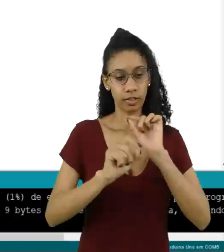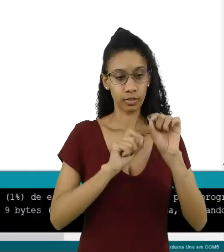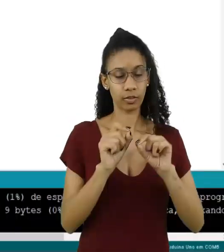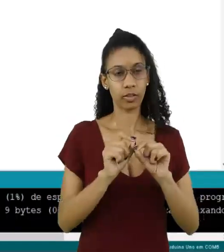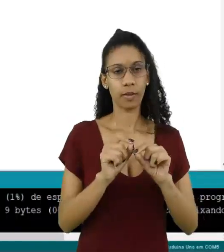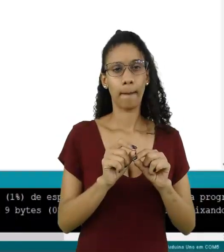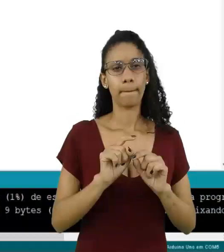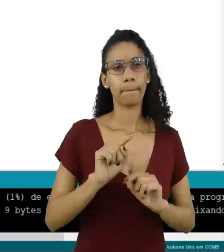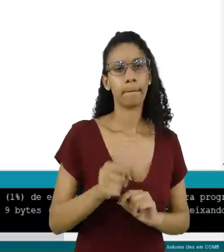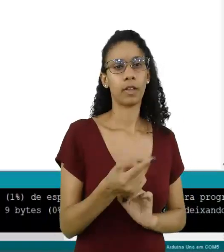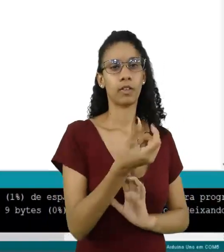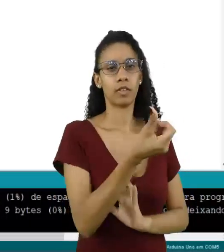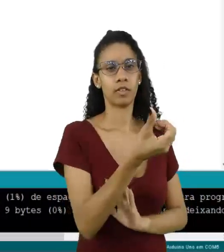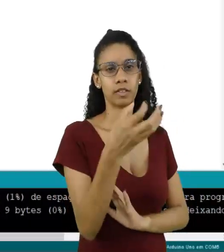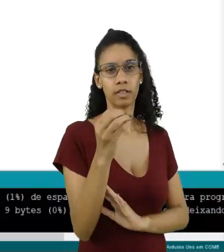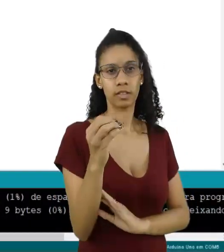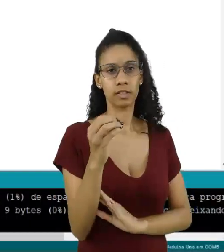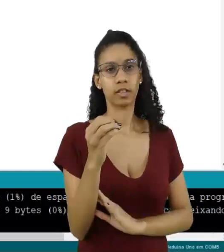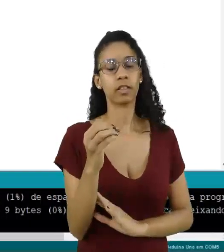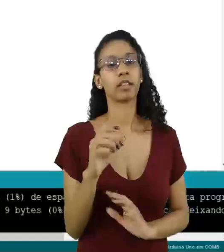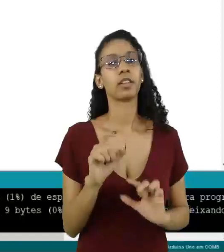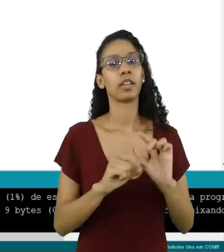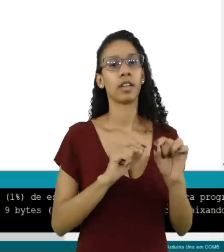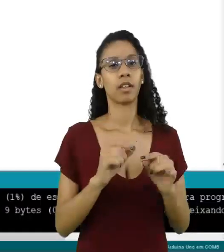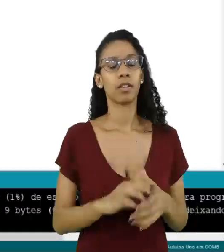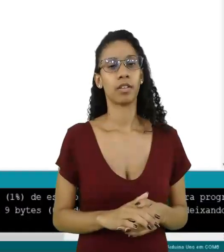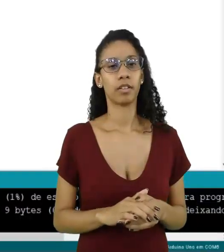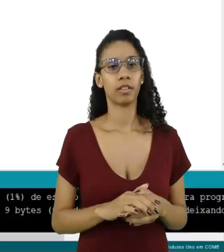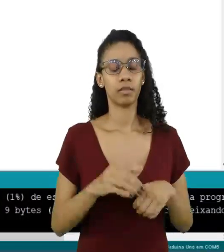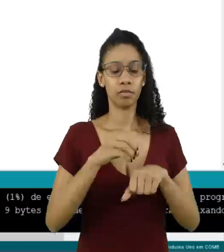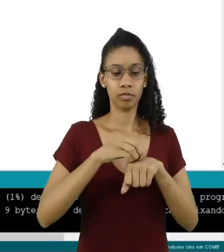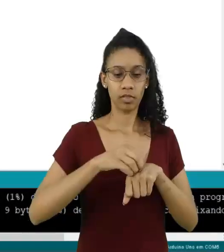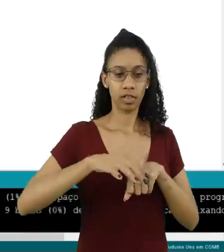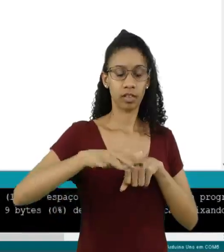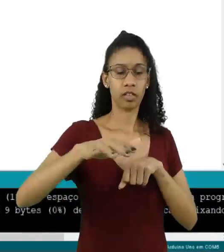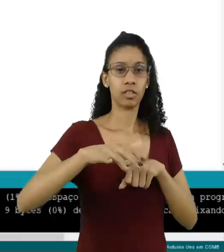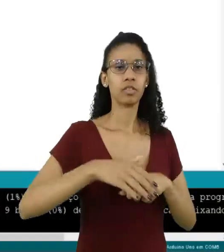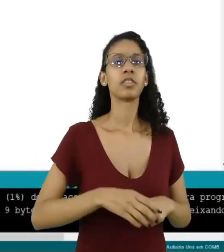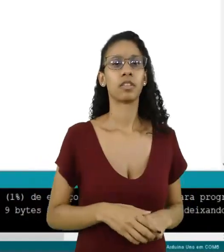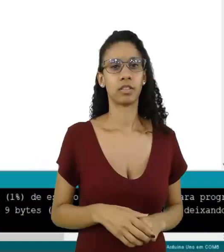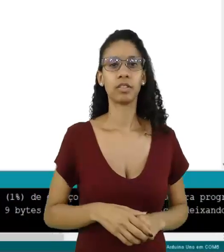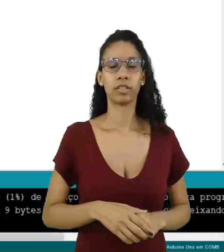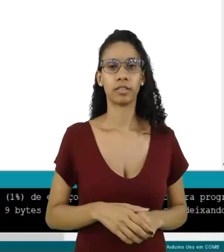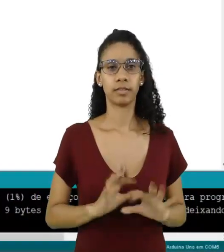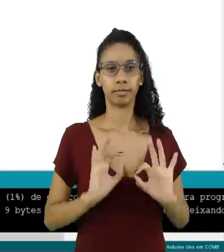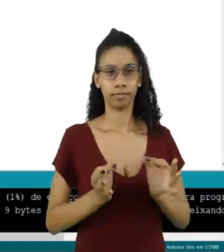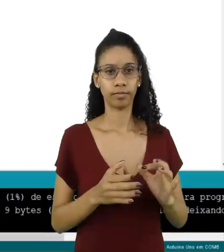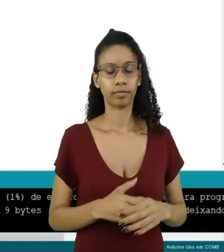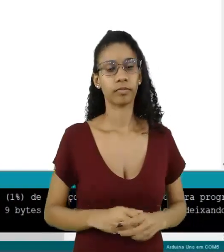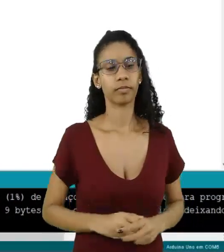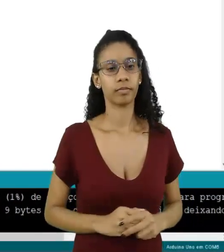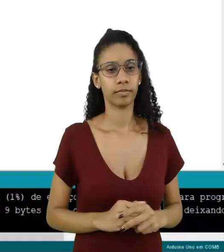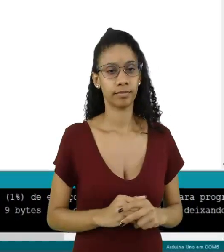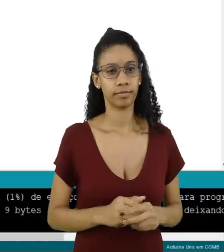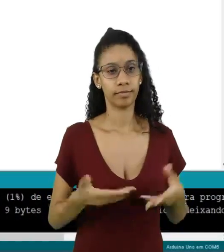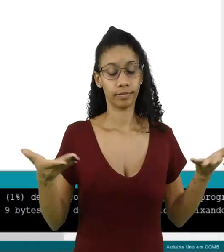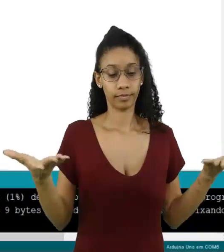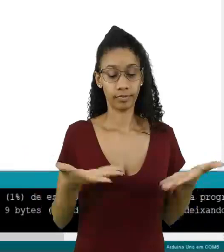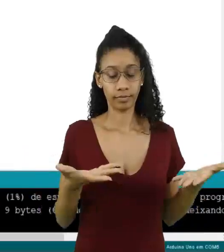informo 9600. Isso aqui é a minha taxa de transferência de bits, tá? A quantidade de informação que eu vou transferir por segundo.